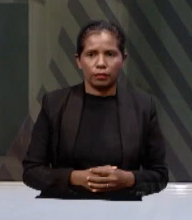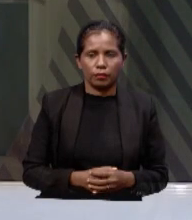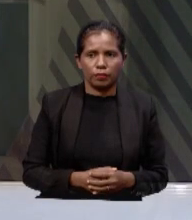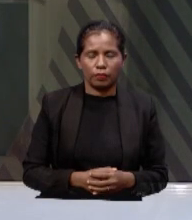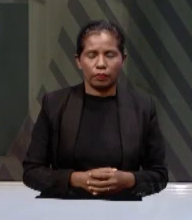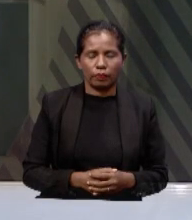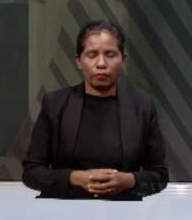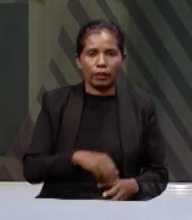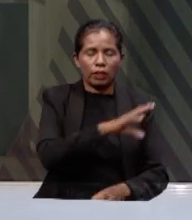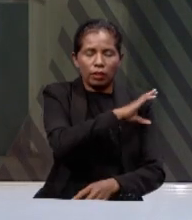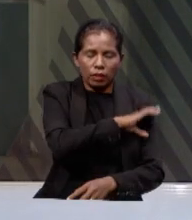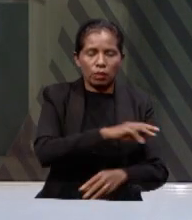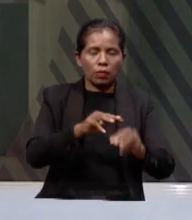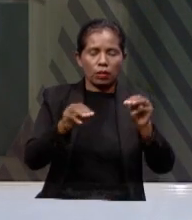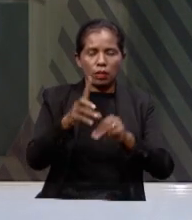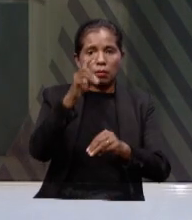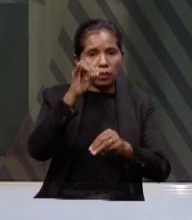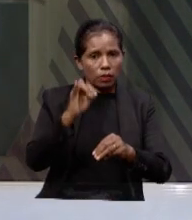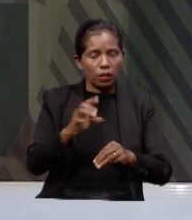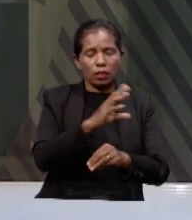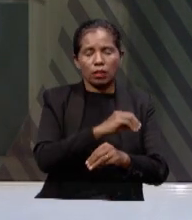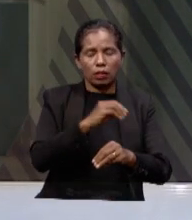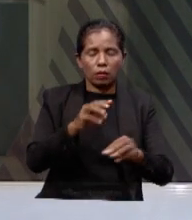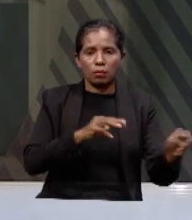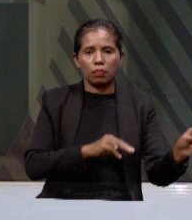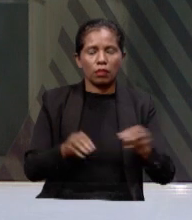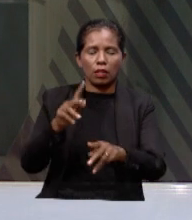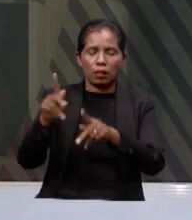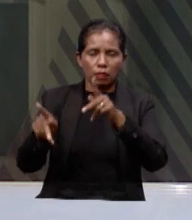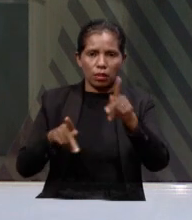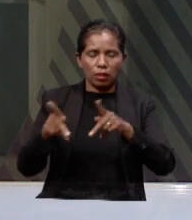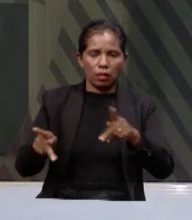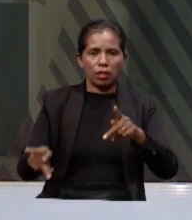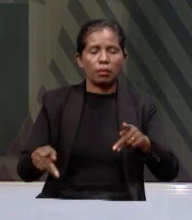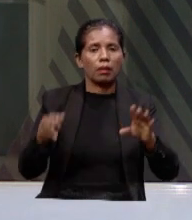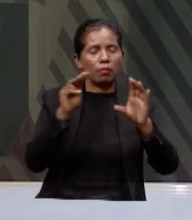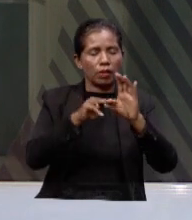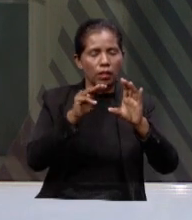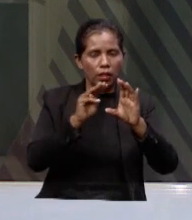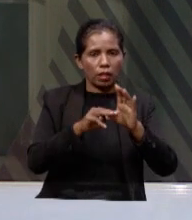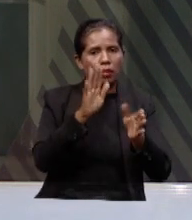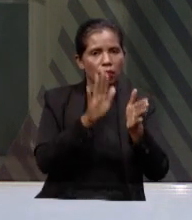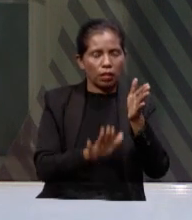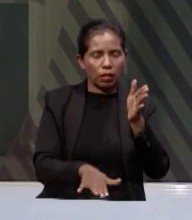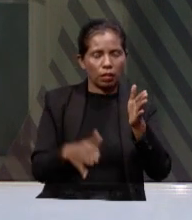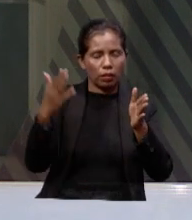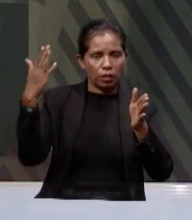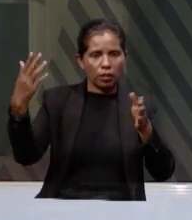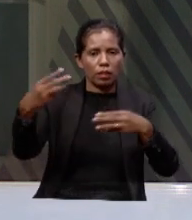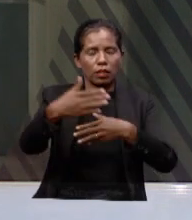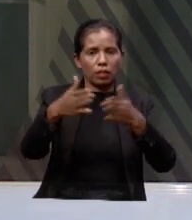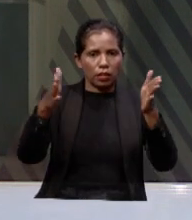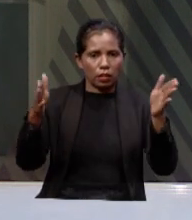Guarda gestão município de Ili muda vendedores e a Campo Umbaro, Babazar Barato, nebe localiza e a Moro Larang